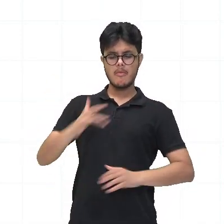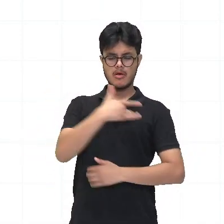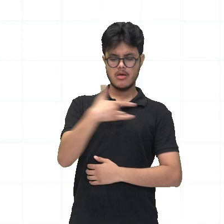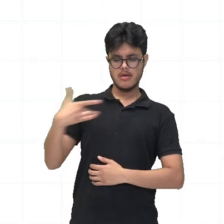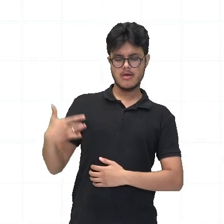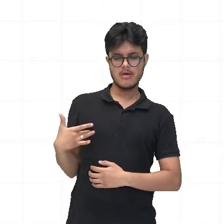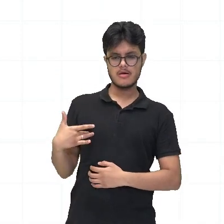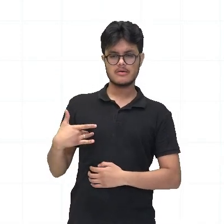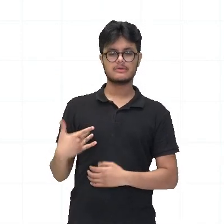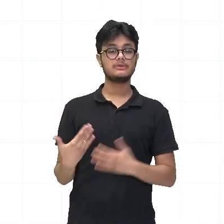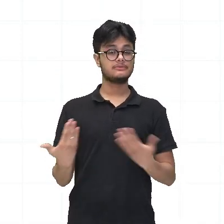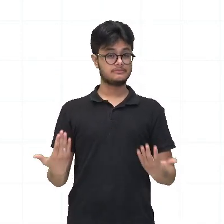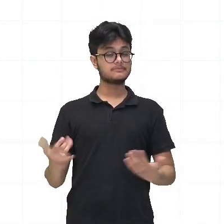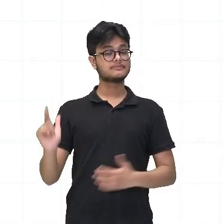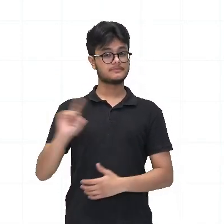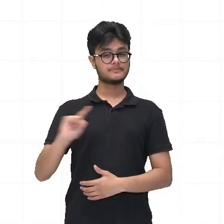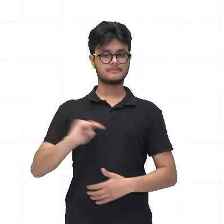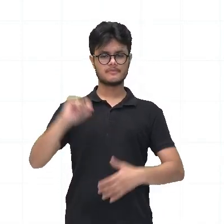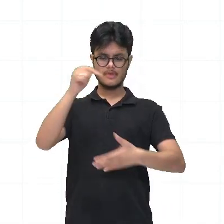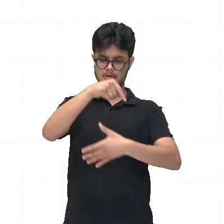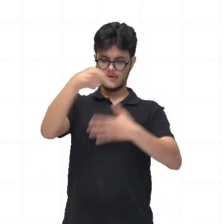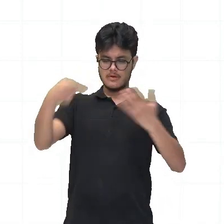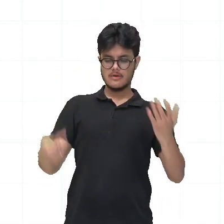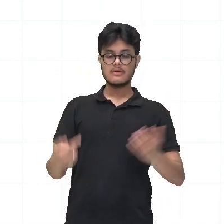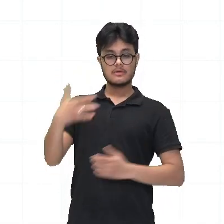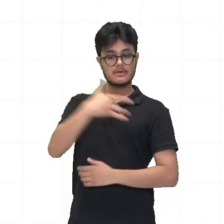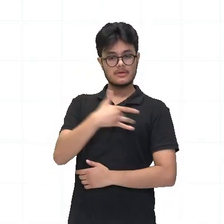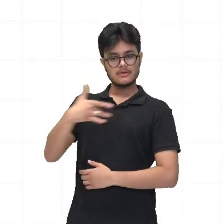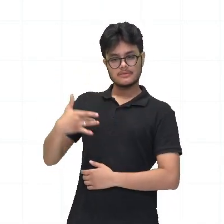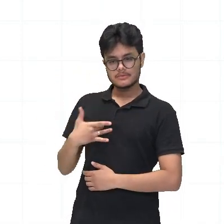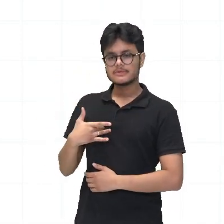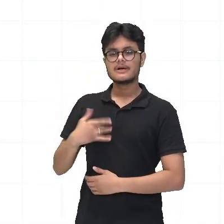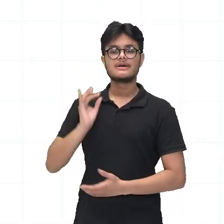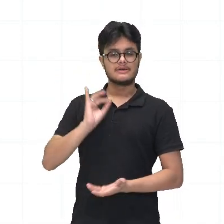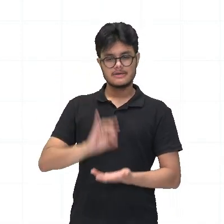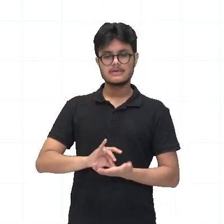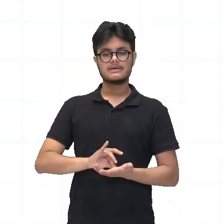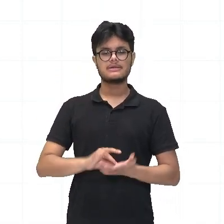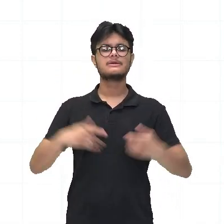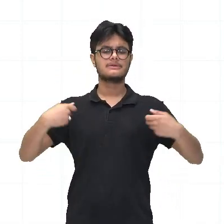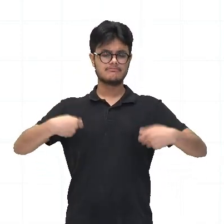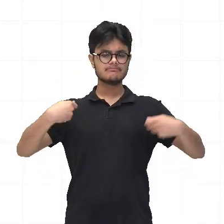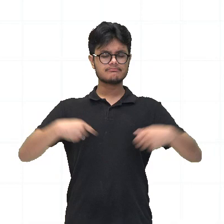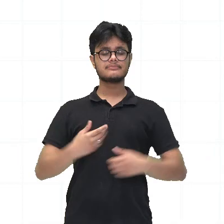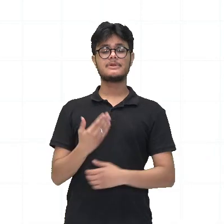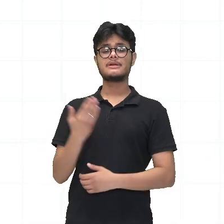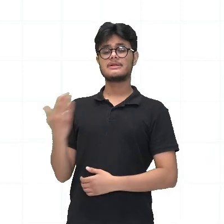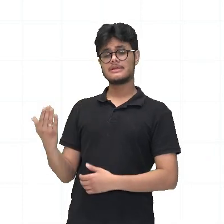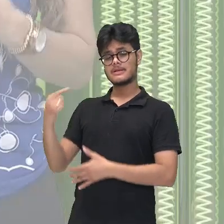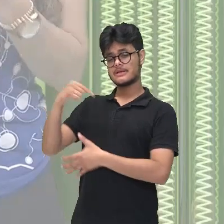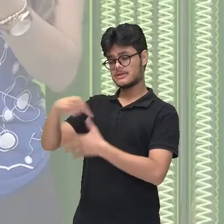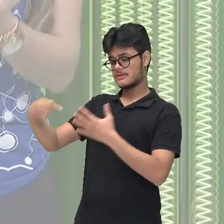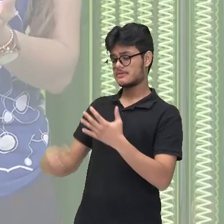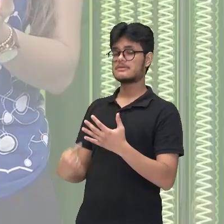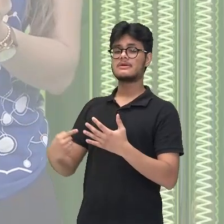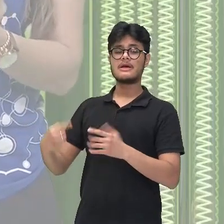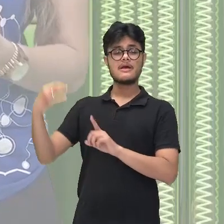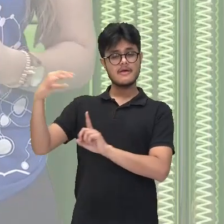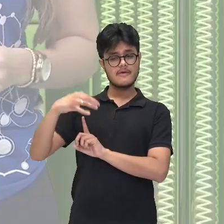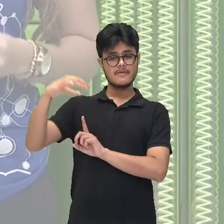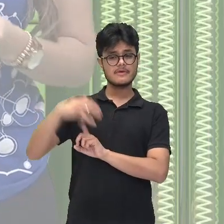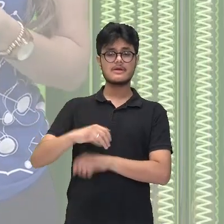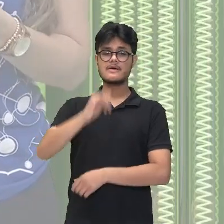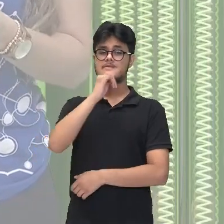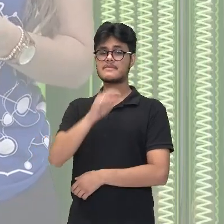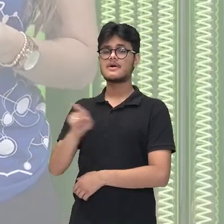tem vários exemplos aí de hábitos saudáveis que a gente pode se inspirar, como, por